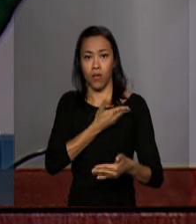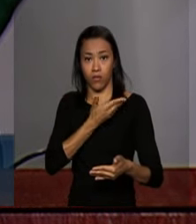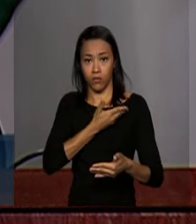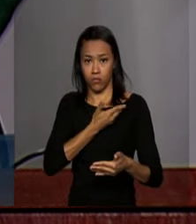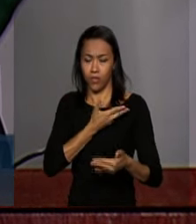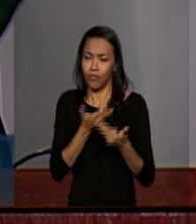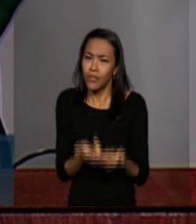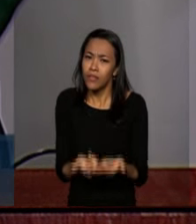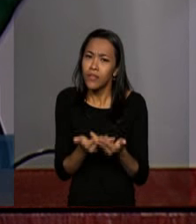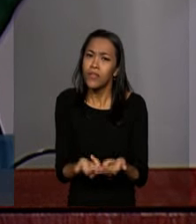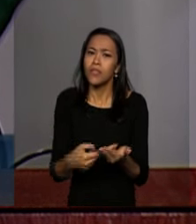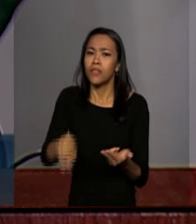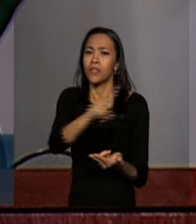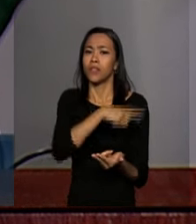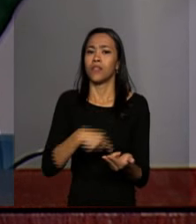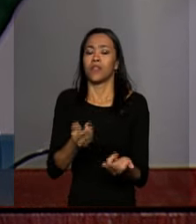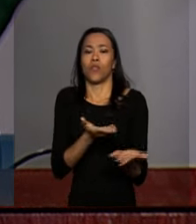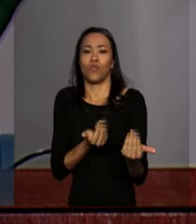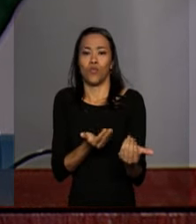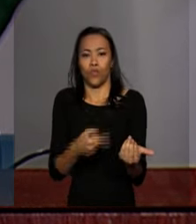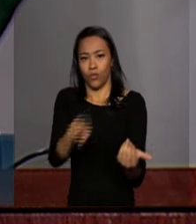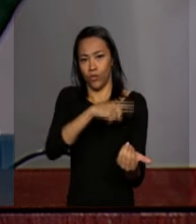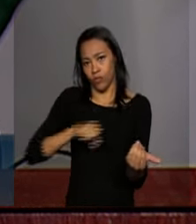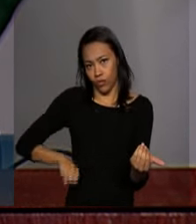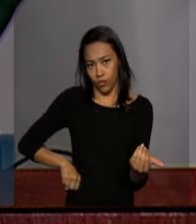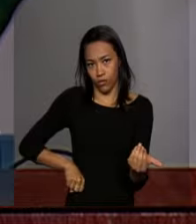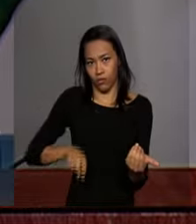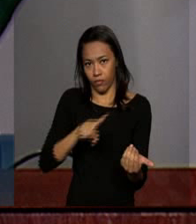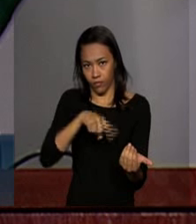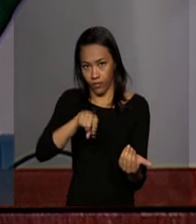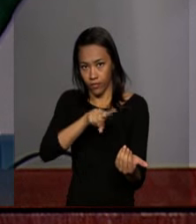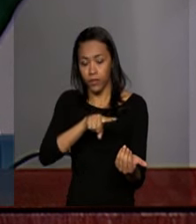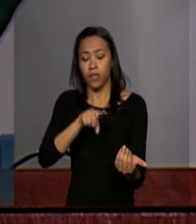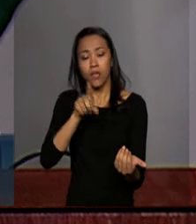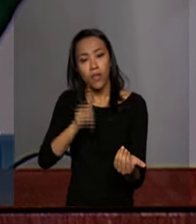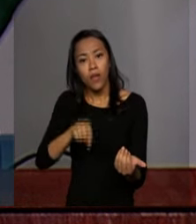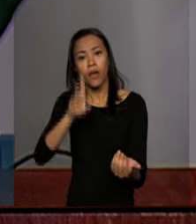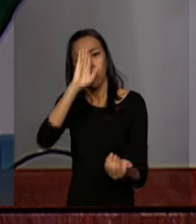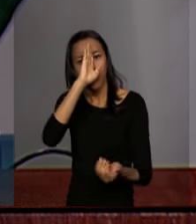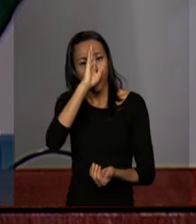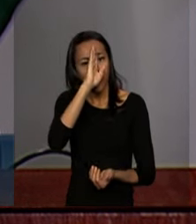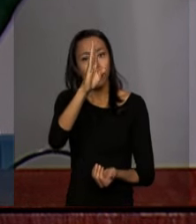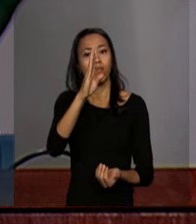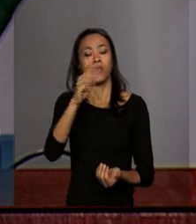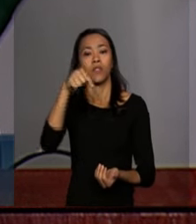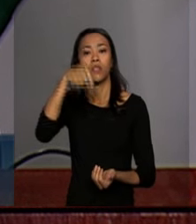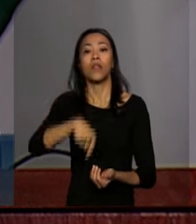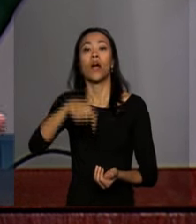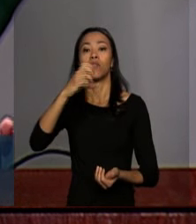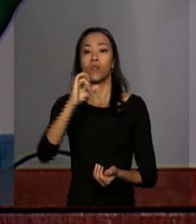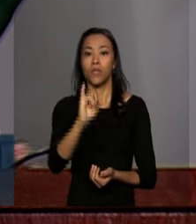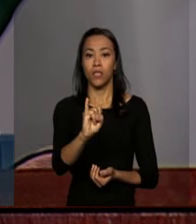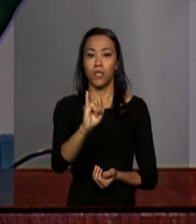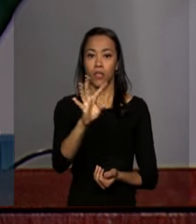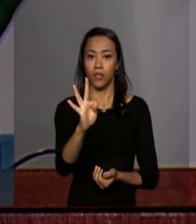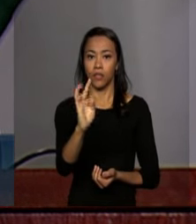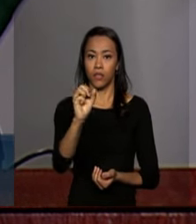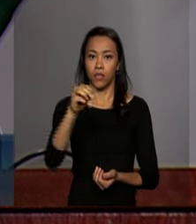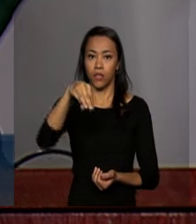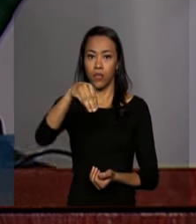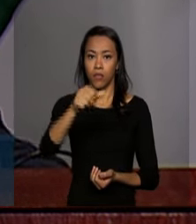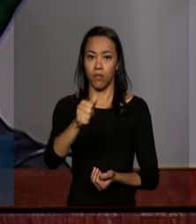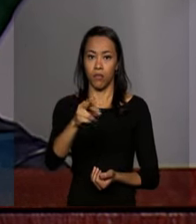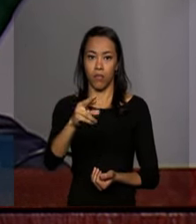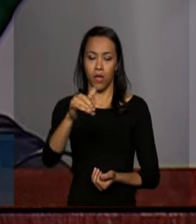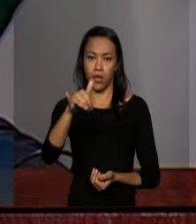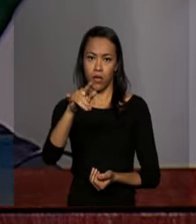jovens, cuja dedicação entusiasmada sempre foi um dos esteios fundamentais do Itamaraty e sem a qual não teríamos a